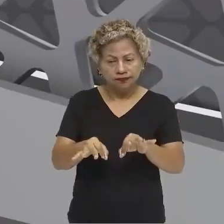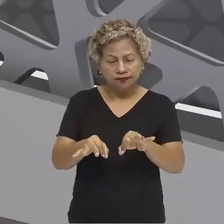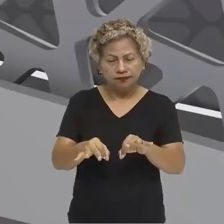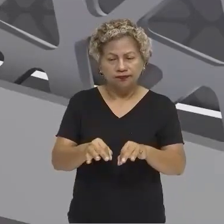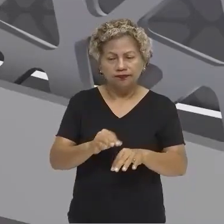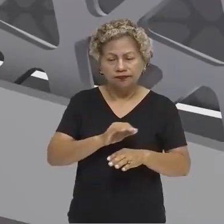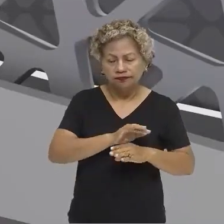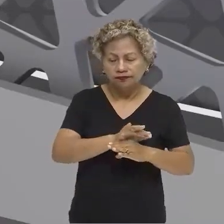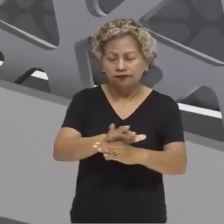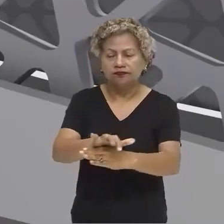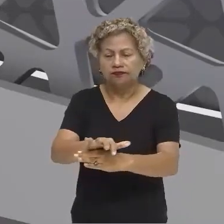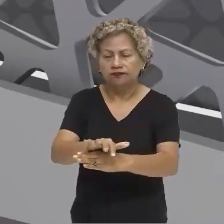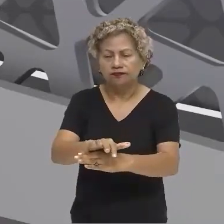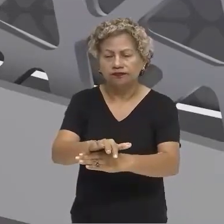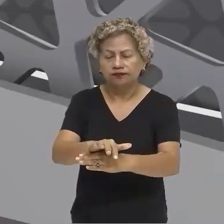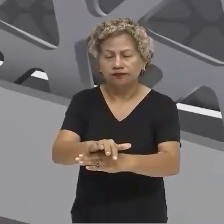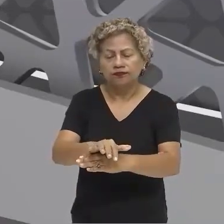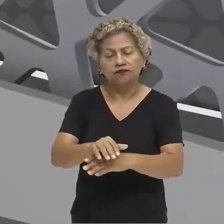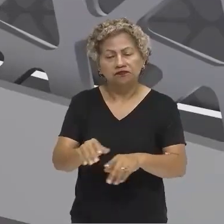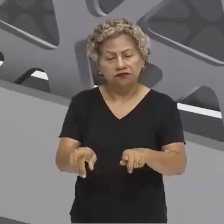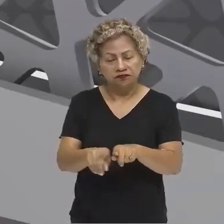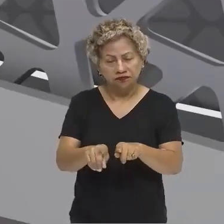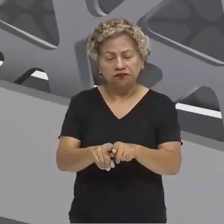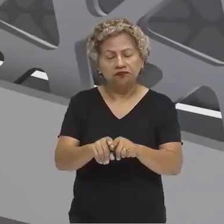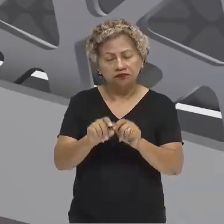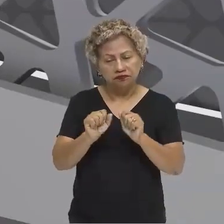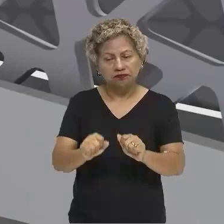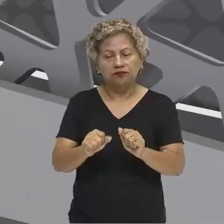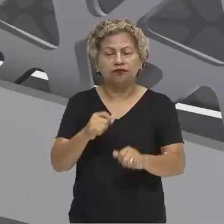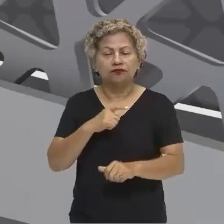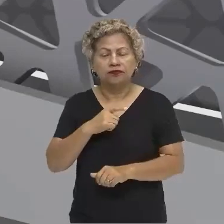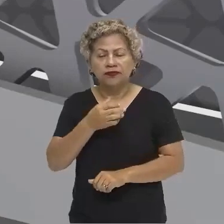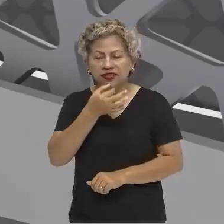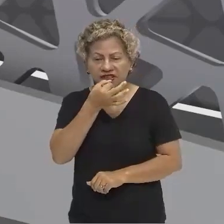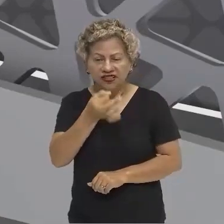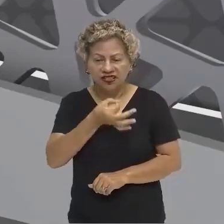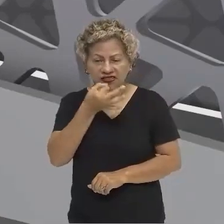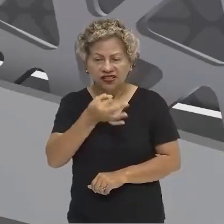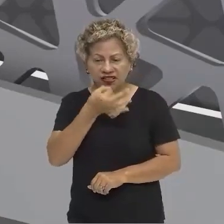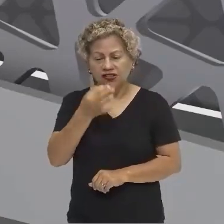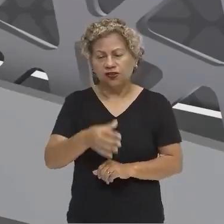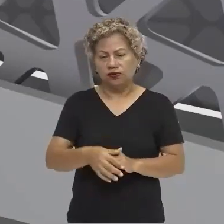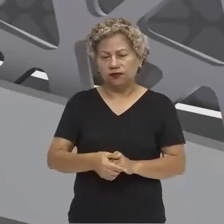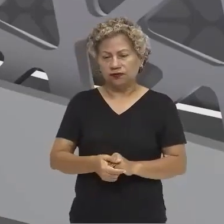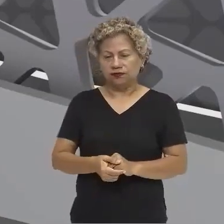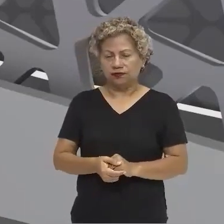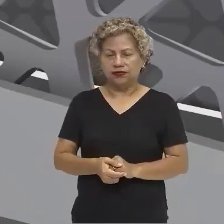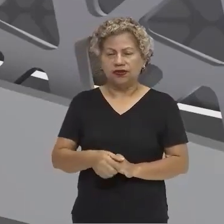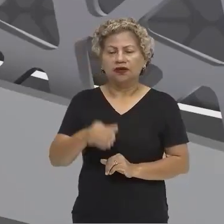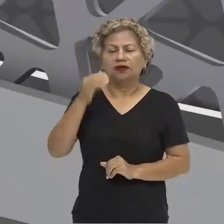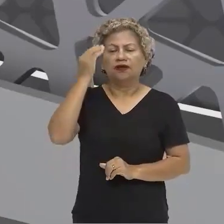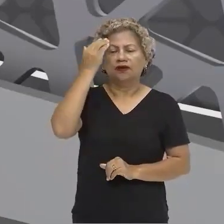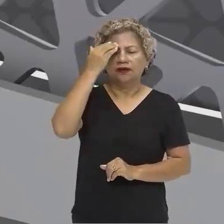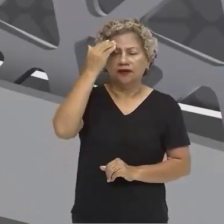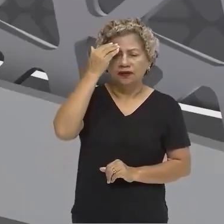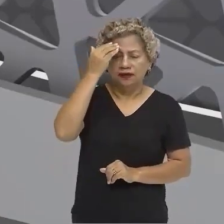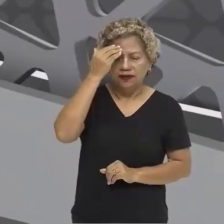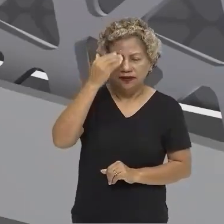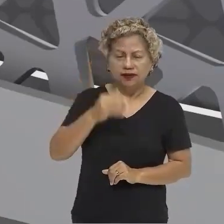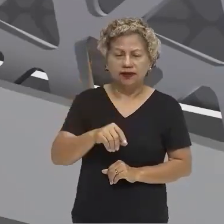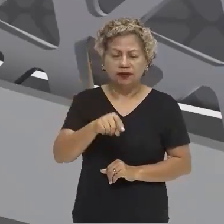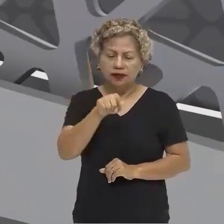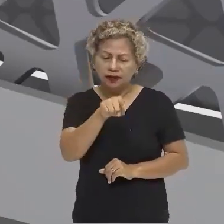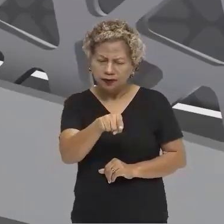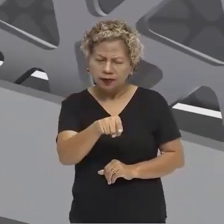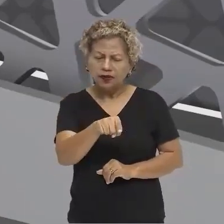posso fazer uma contribuição com uma crítica. E as pessoas que estão aí, aquilo ali, saber entender, saber